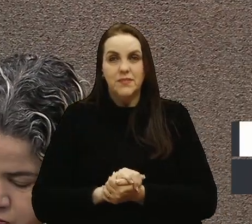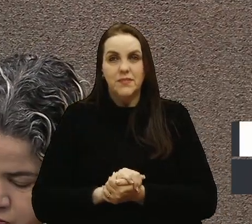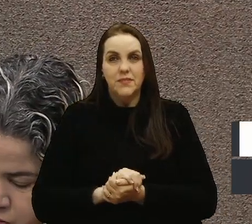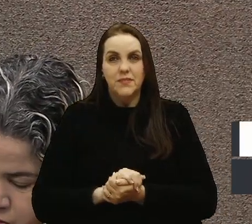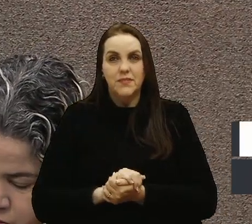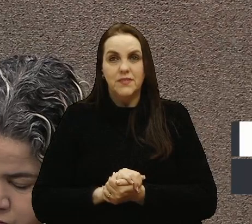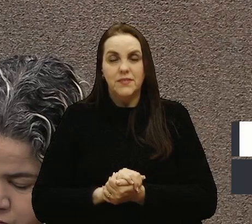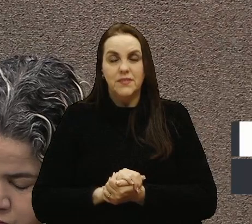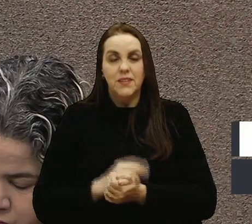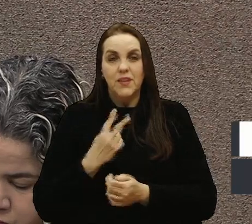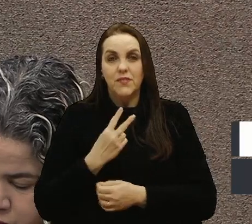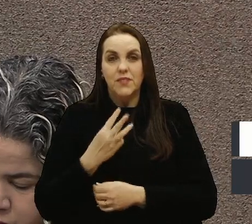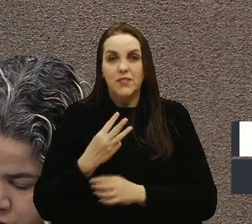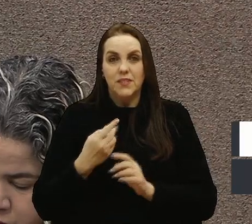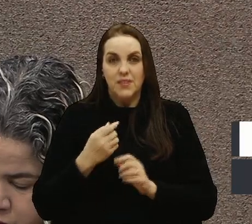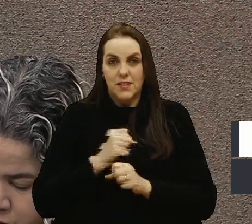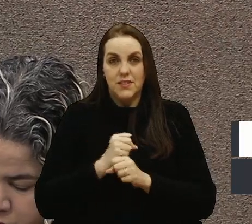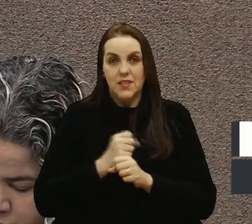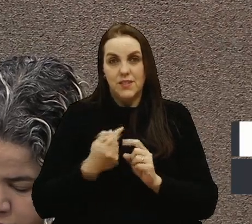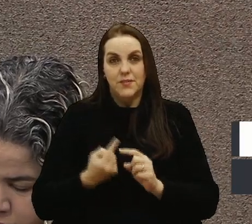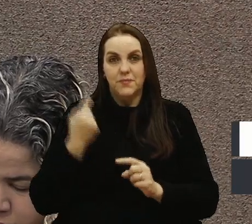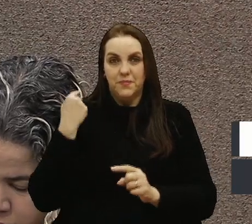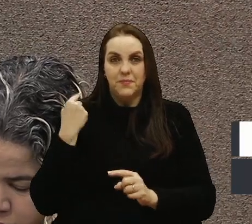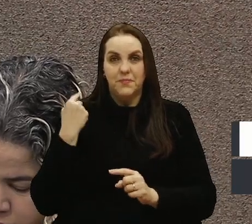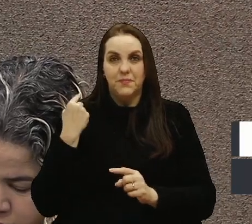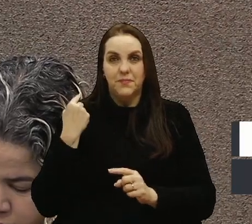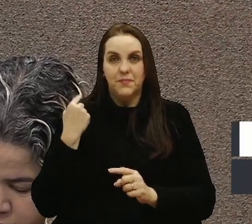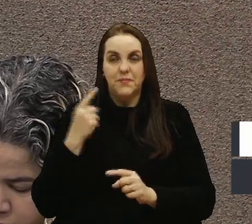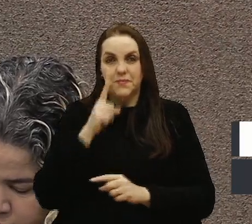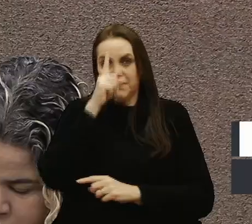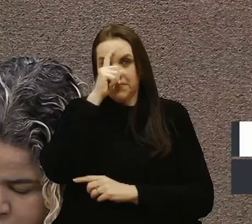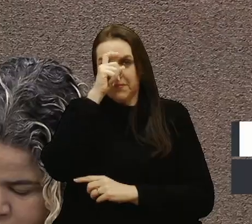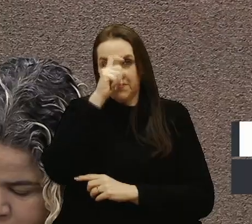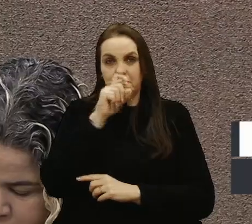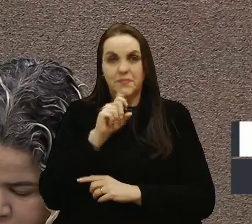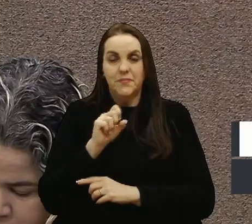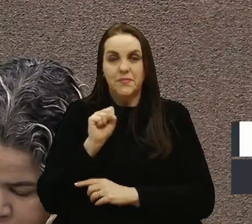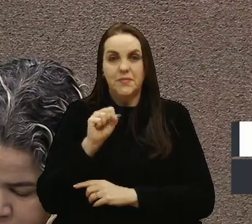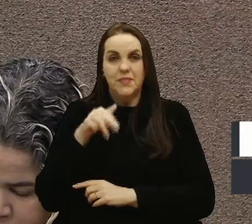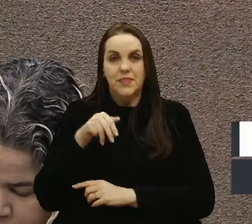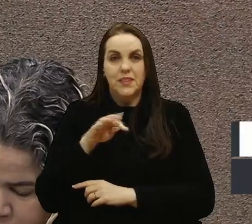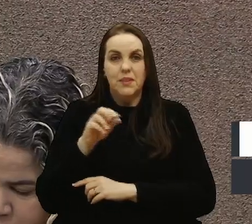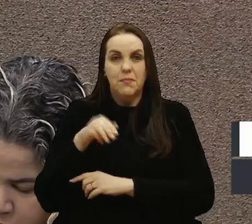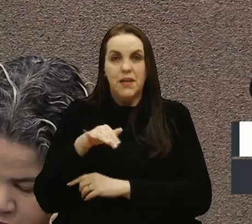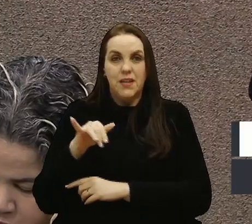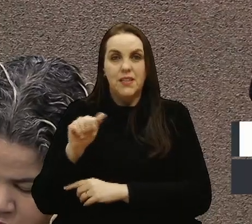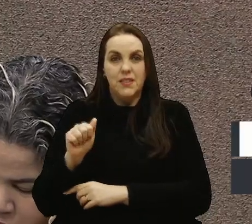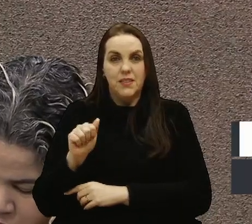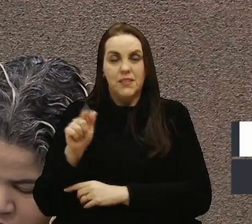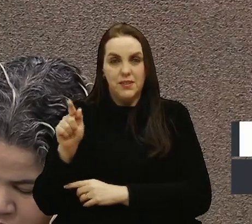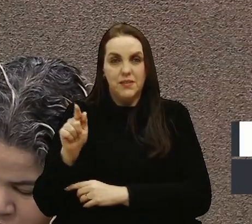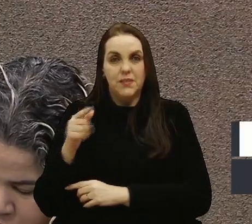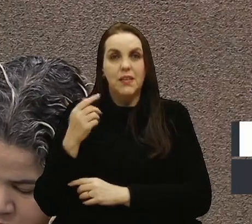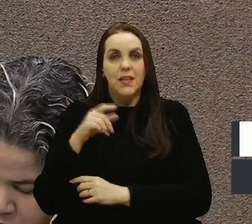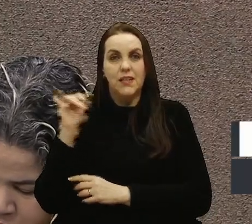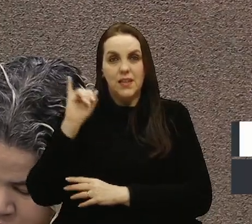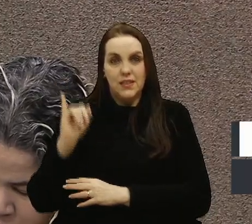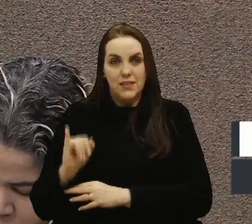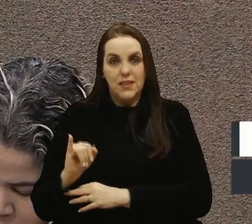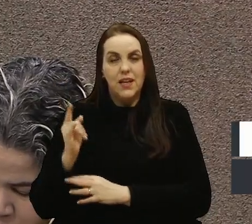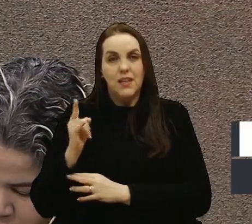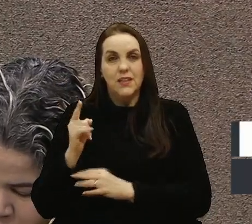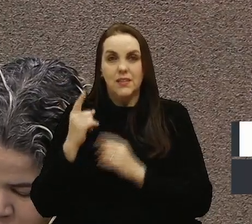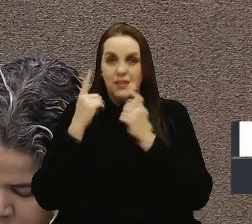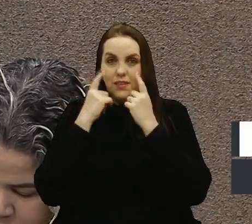Há 23 anos atrás, no Hospital Santa Maria del Prado, em Feltre Belluno, na Itália, ele dava o primeiro